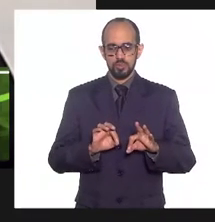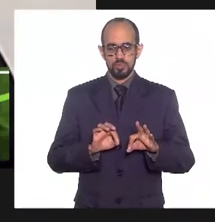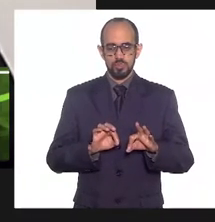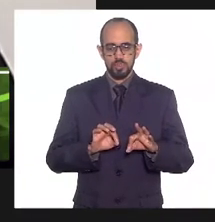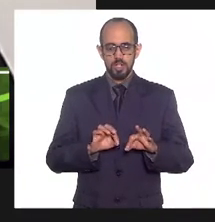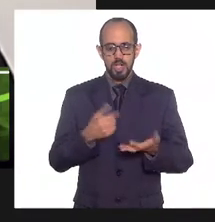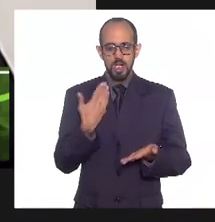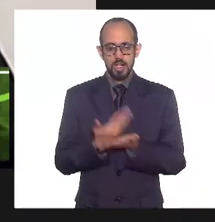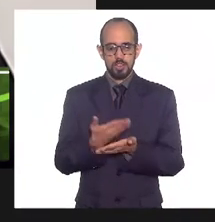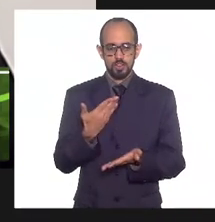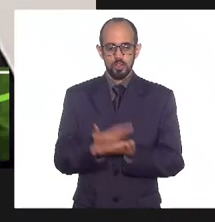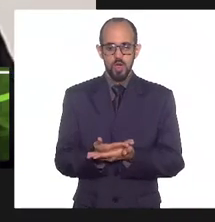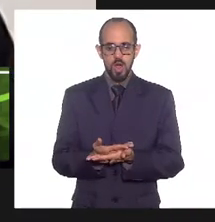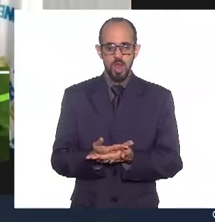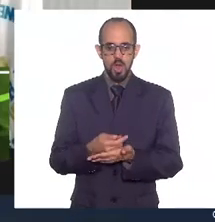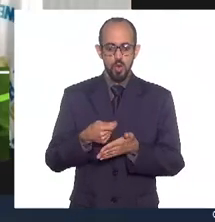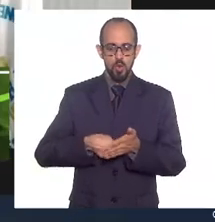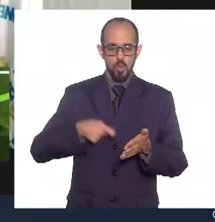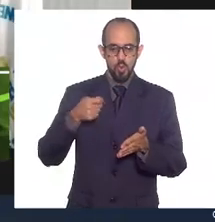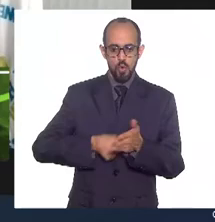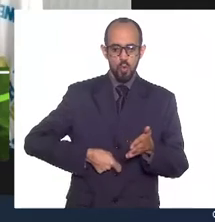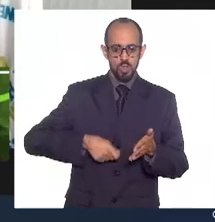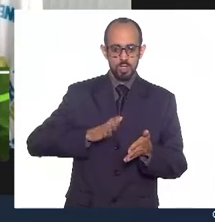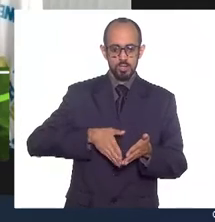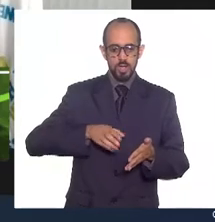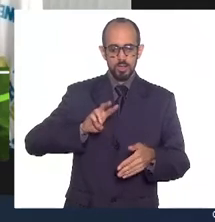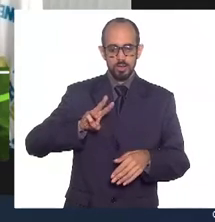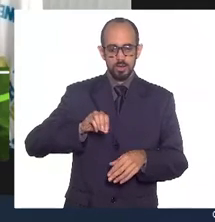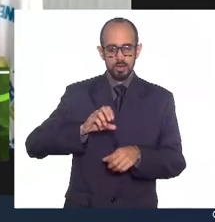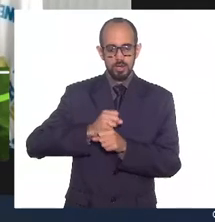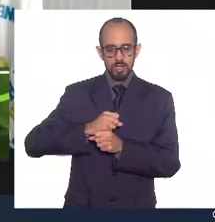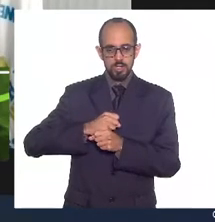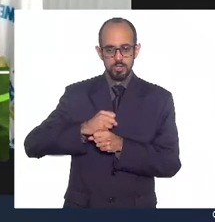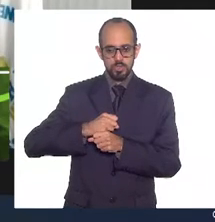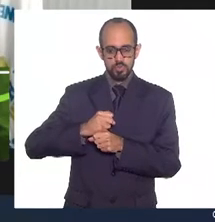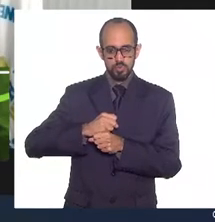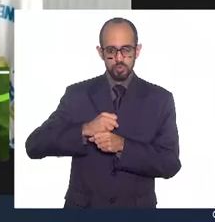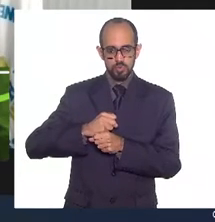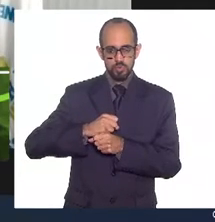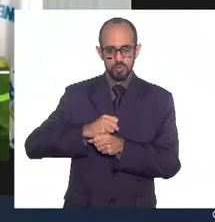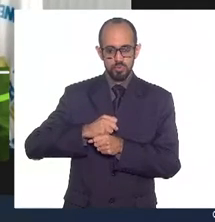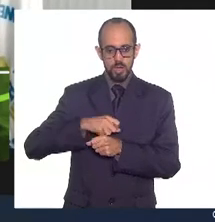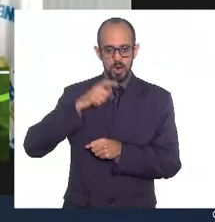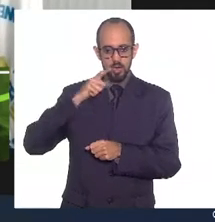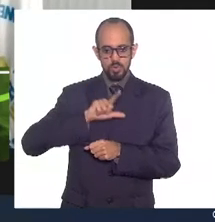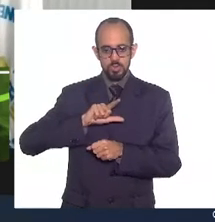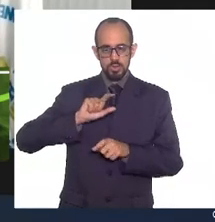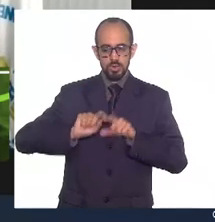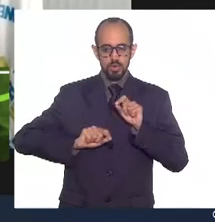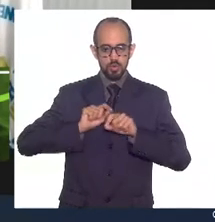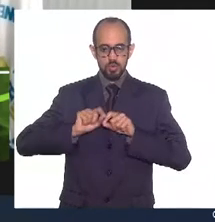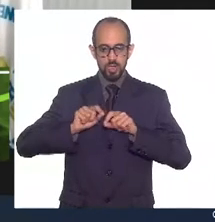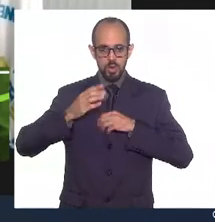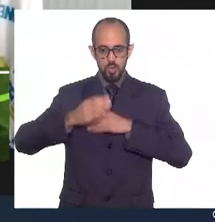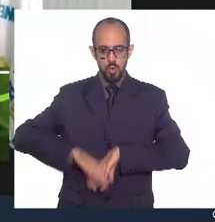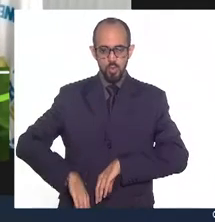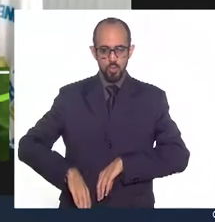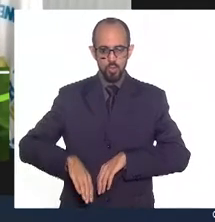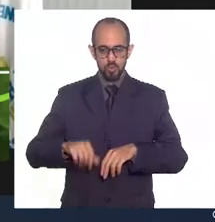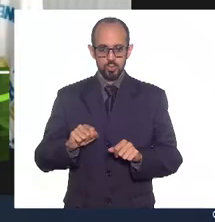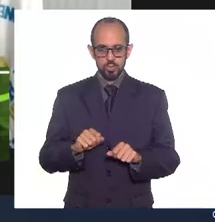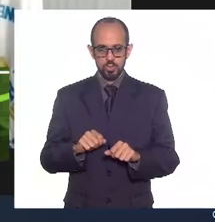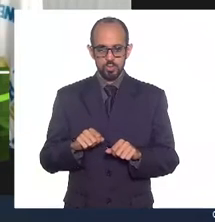escola luta há 30 anos para que haja um concurso público